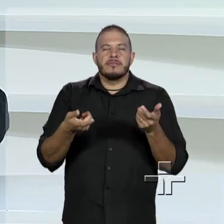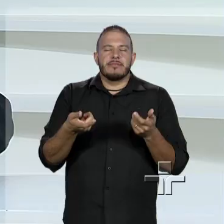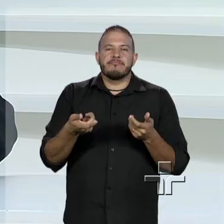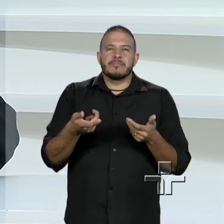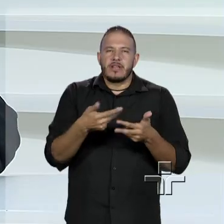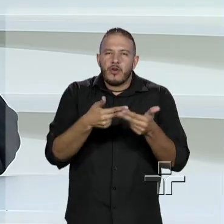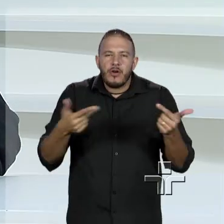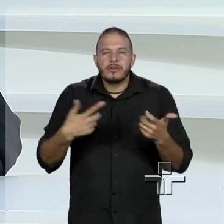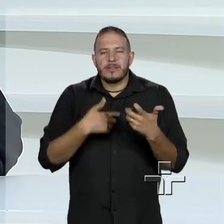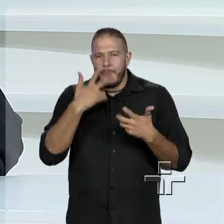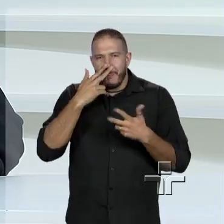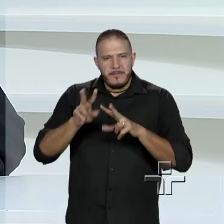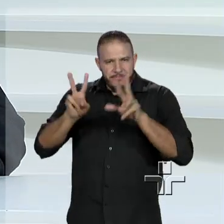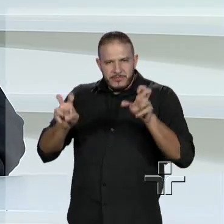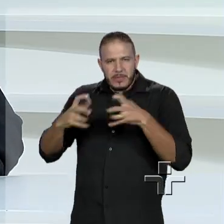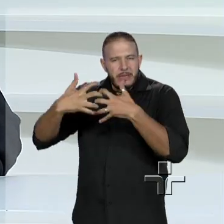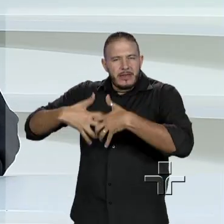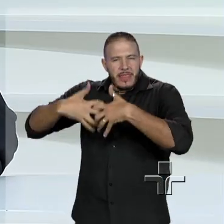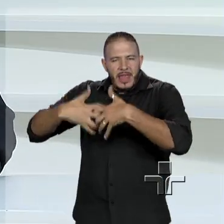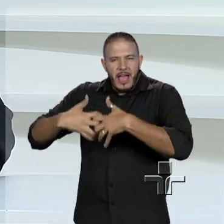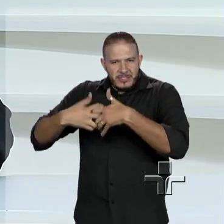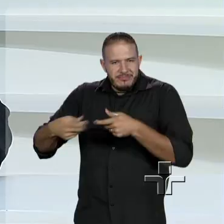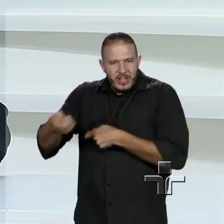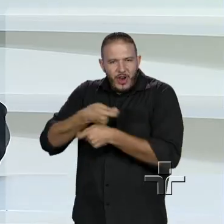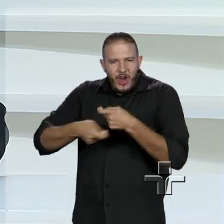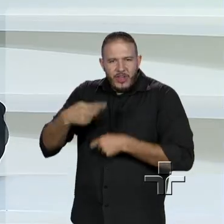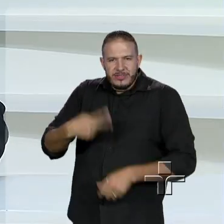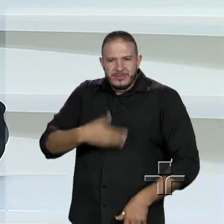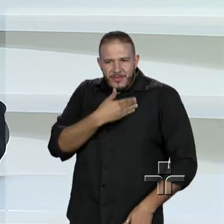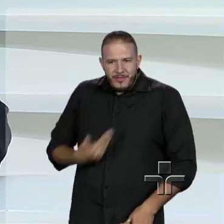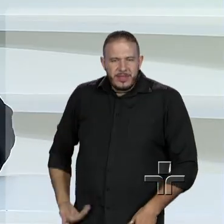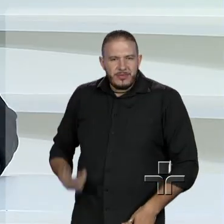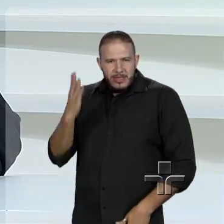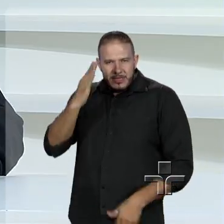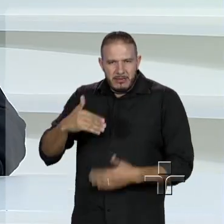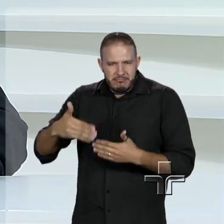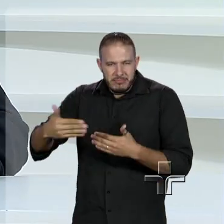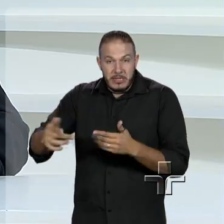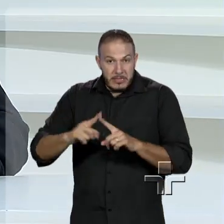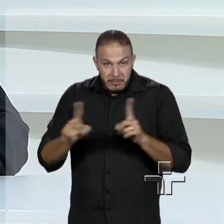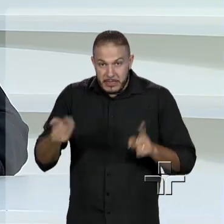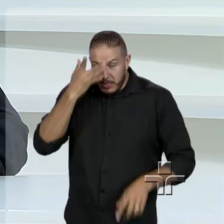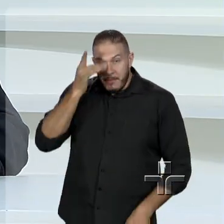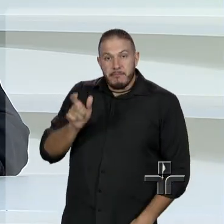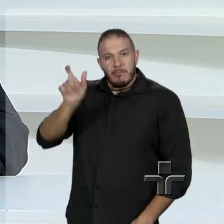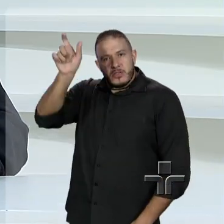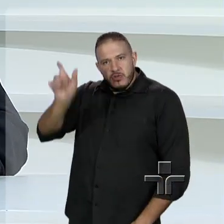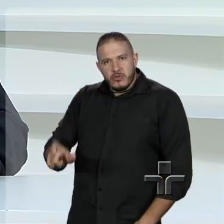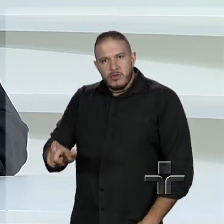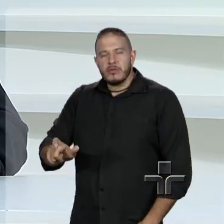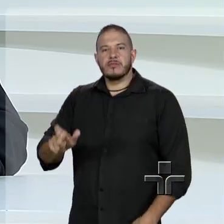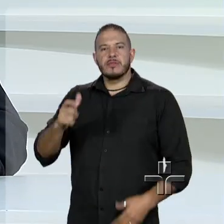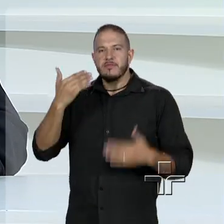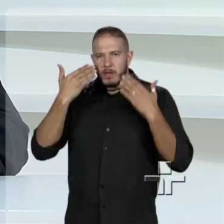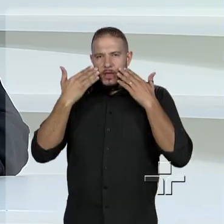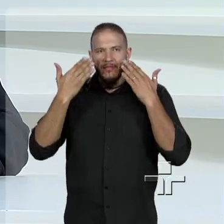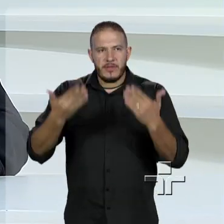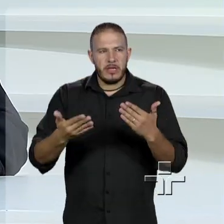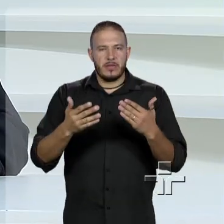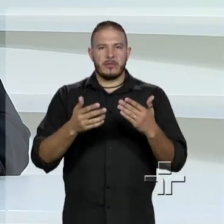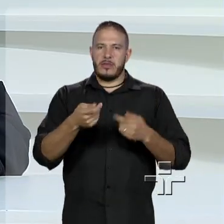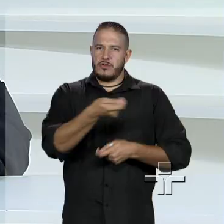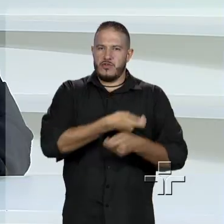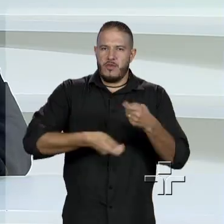essa engrenagem, mas o cidadão que esteve à frente da economia